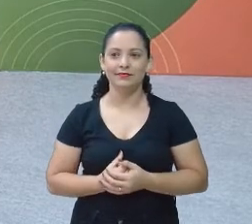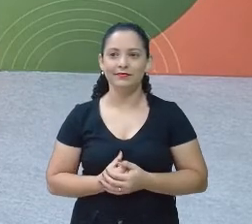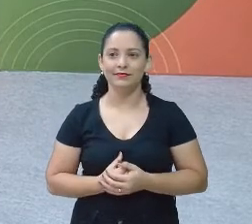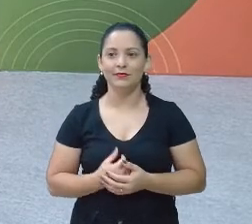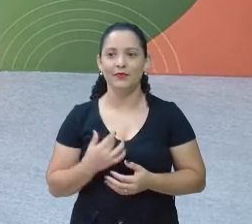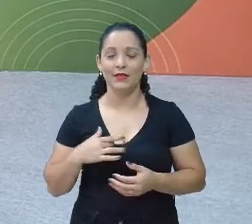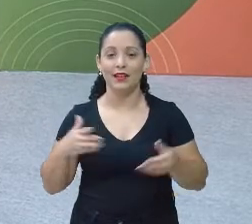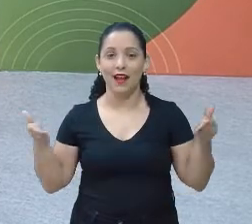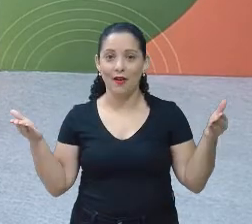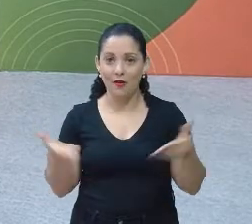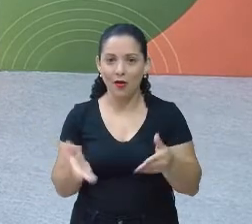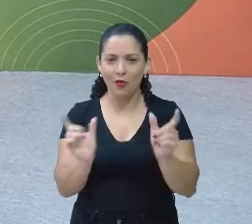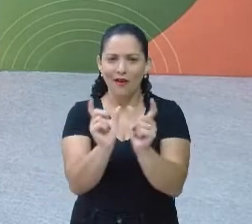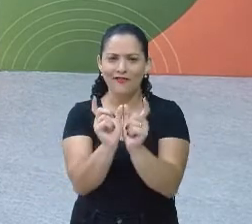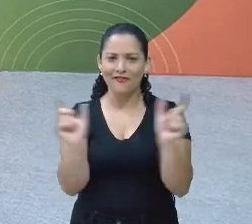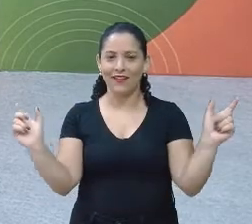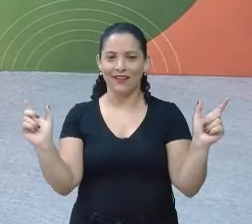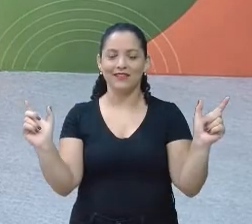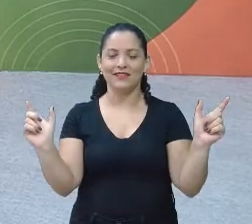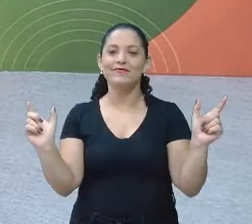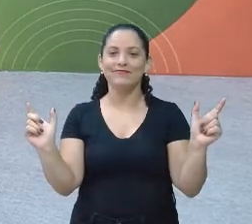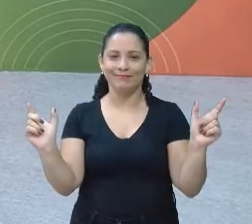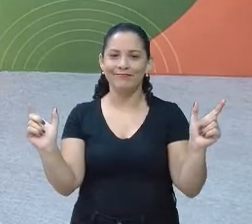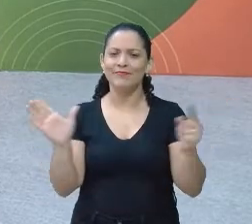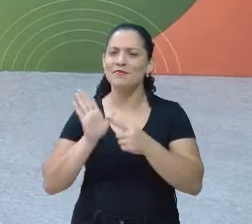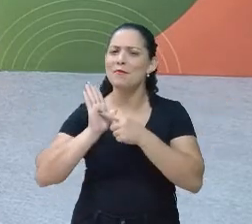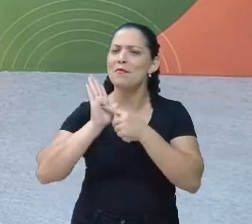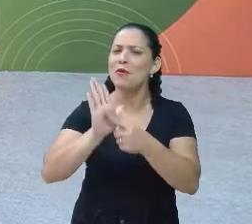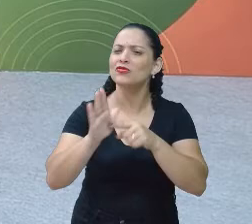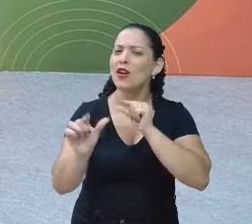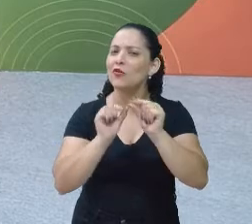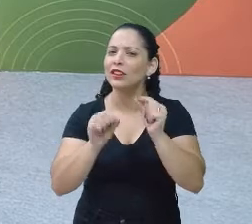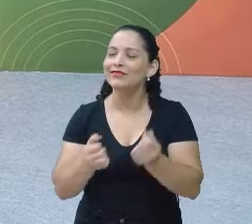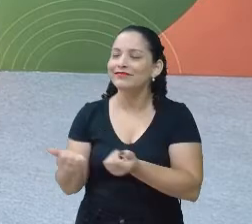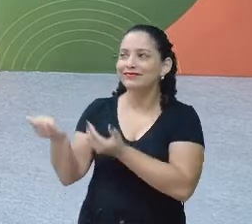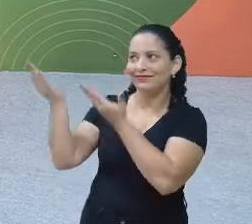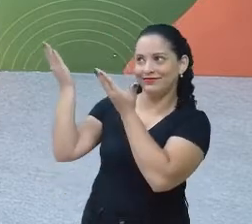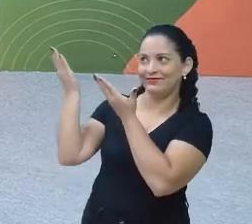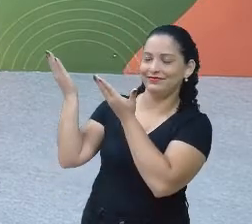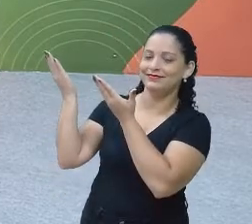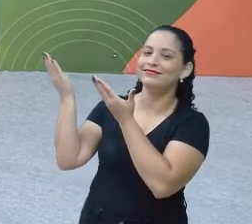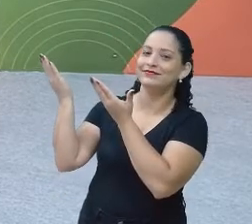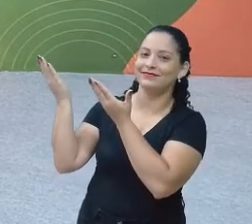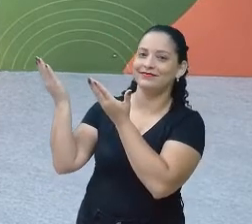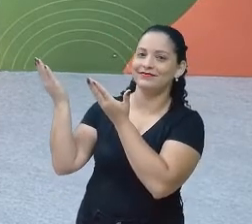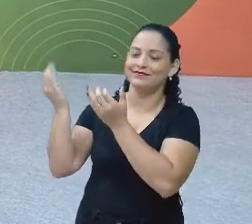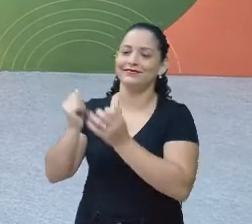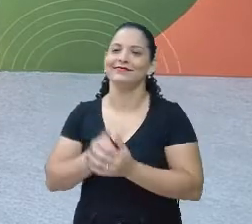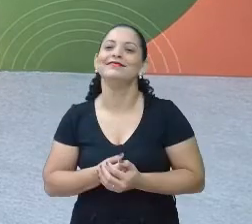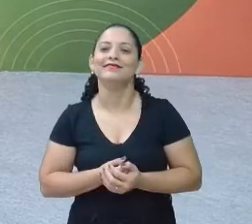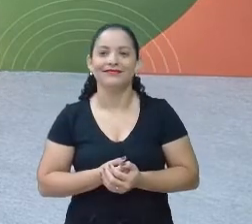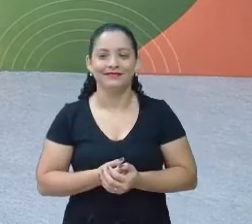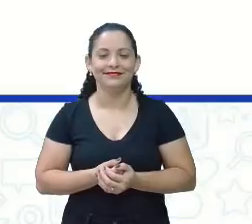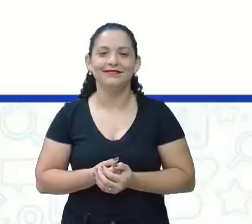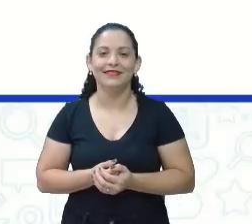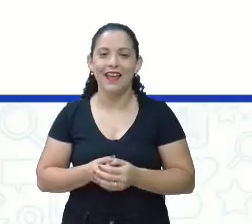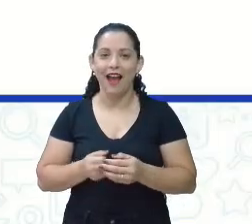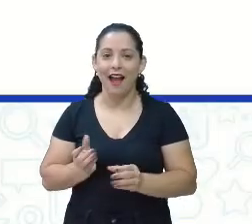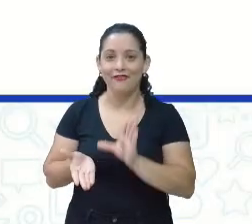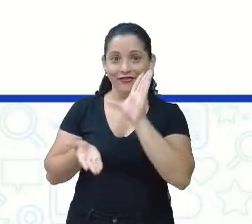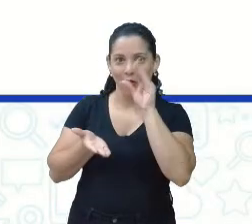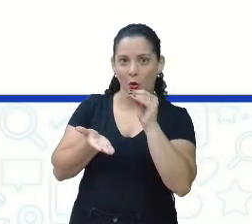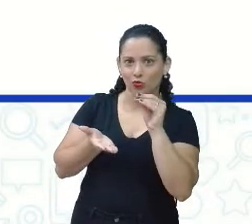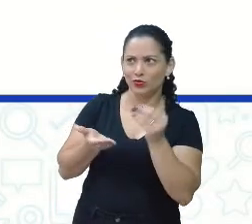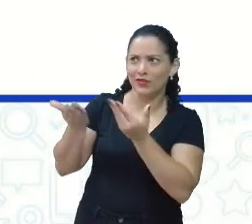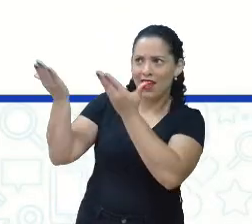eu e o professor André, que é uma coisa, né? Isso aqui é o nosso retrato. Não é a gente que está aqui, mas é o nosso retrato. Esse aqui, o